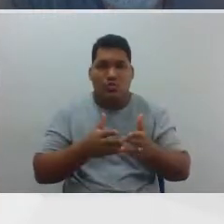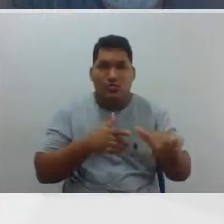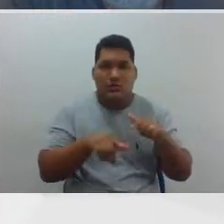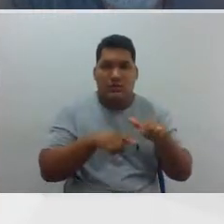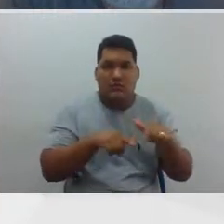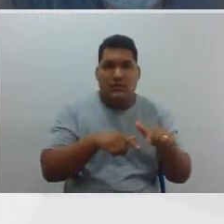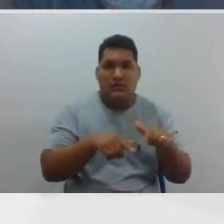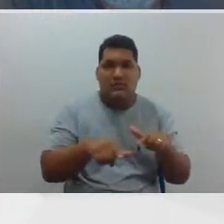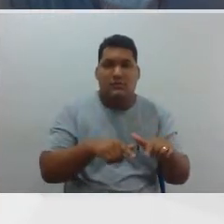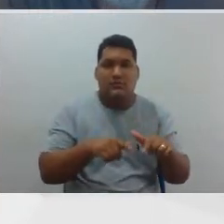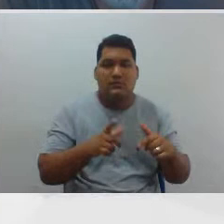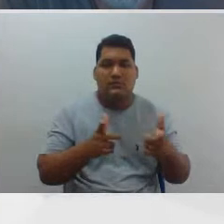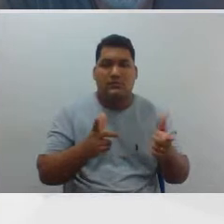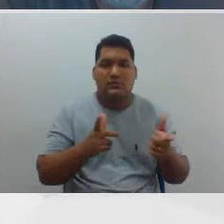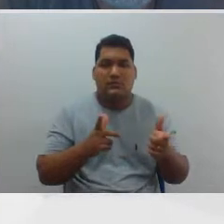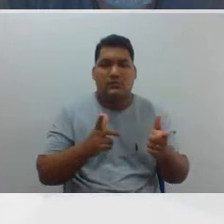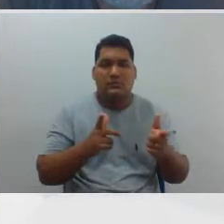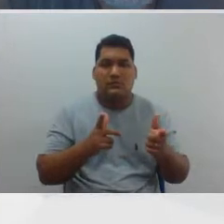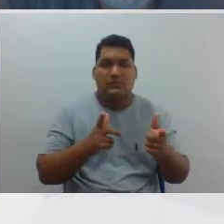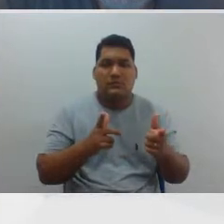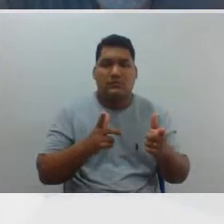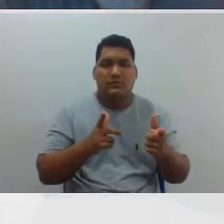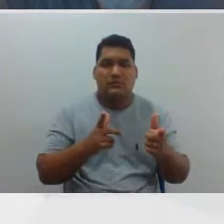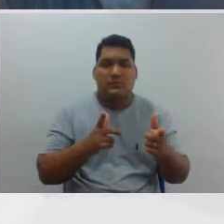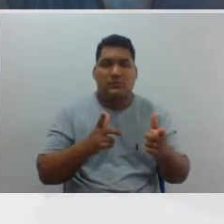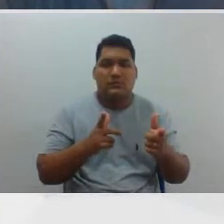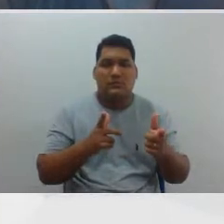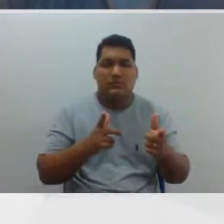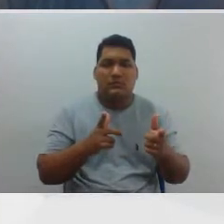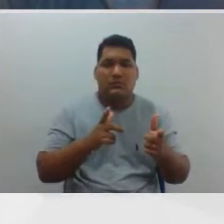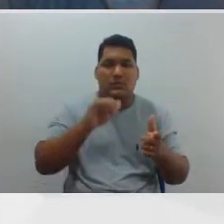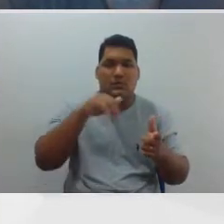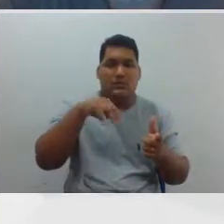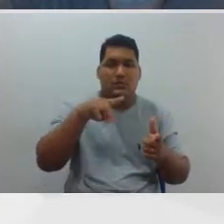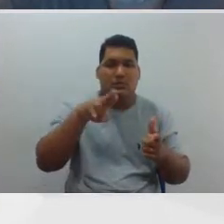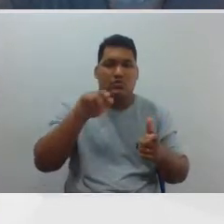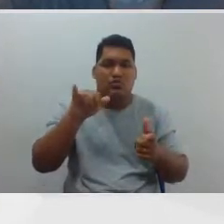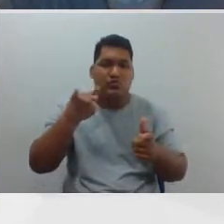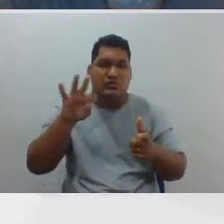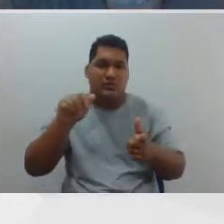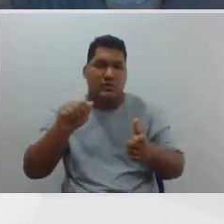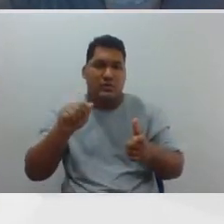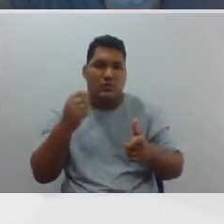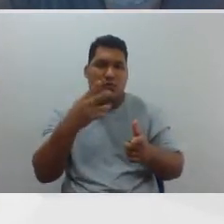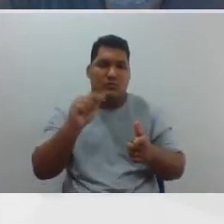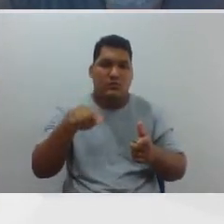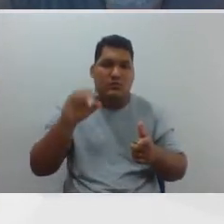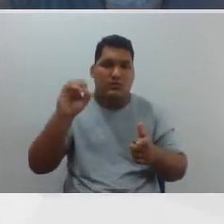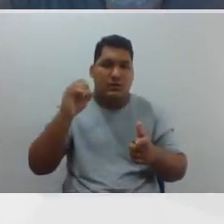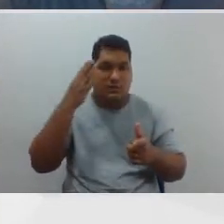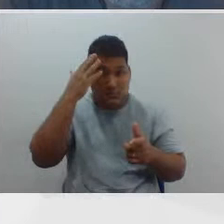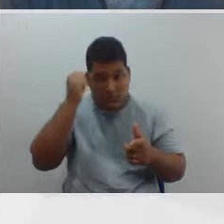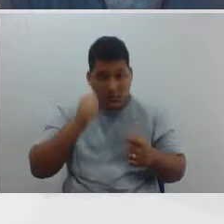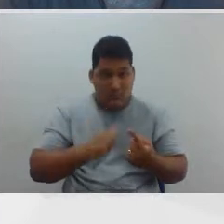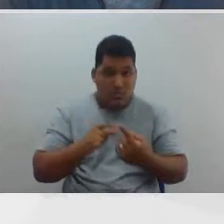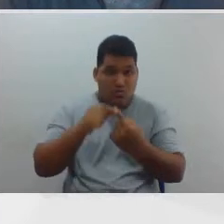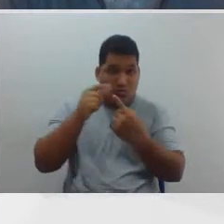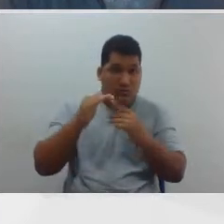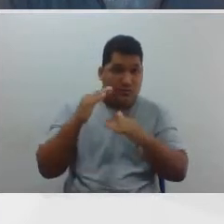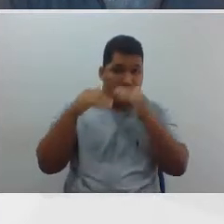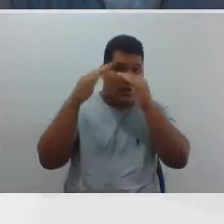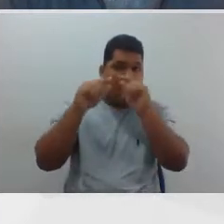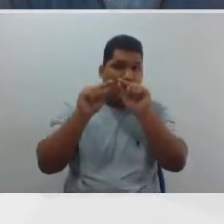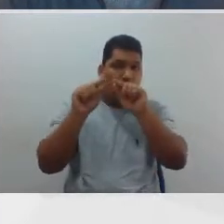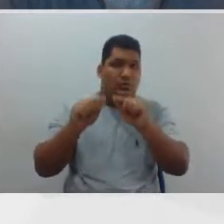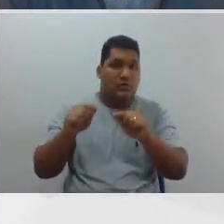com a indústria 4.0, né, e a gente sabe que uma das bases dela é a inteligência artificial.